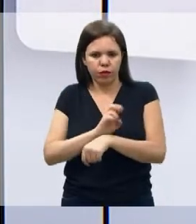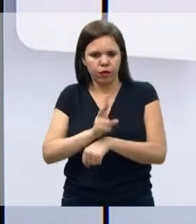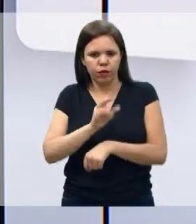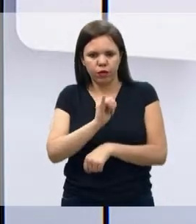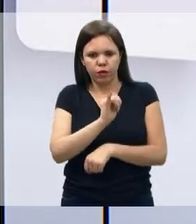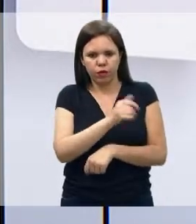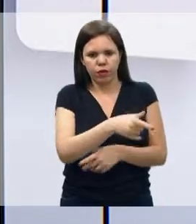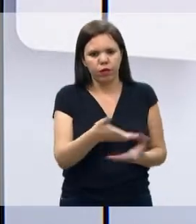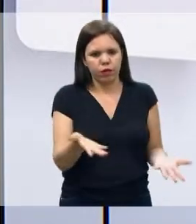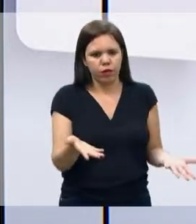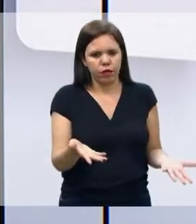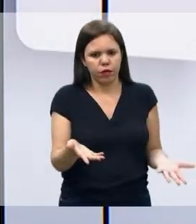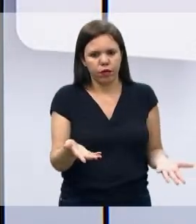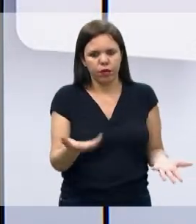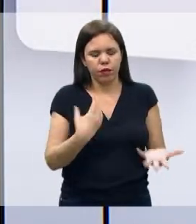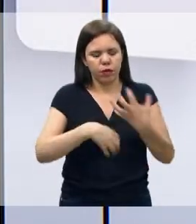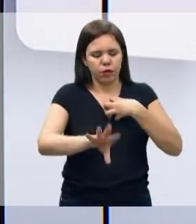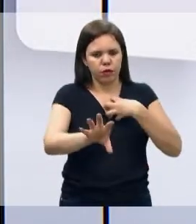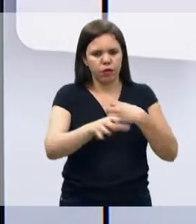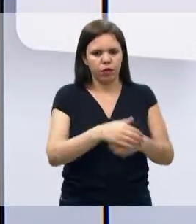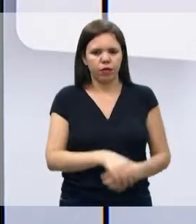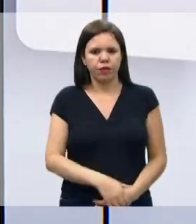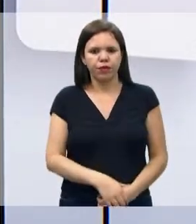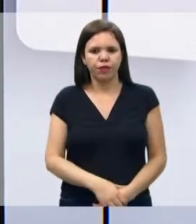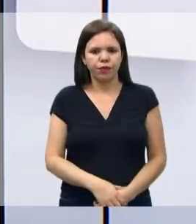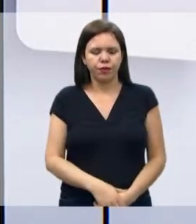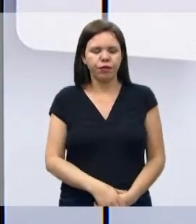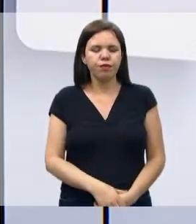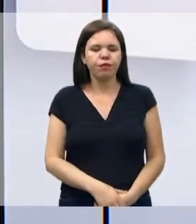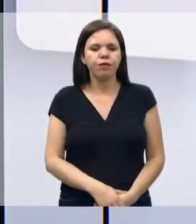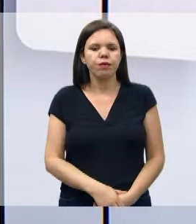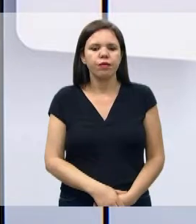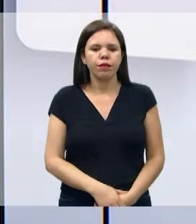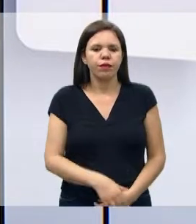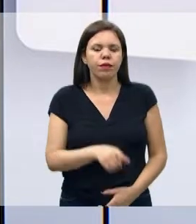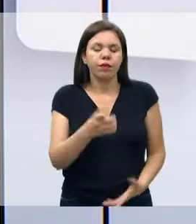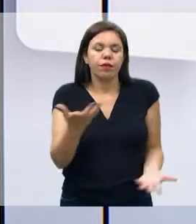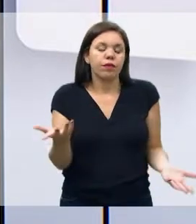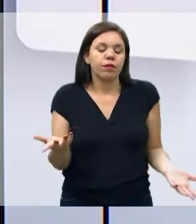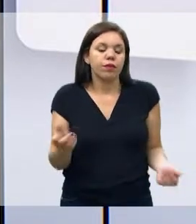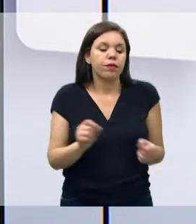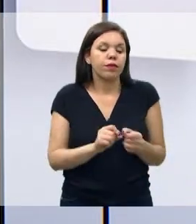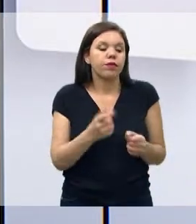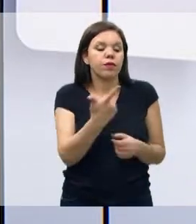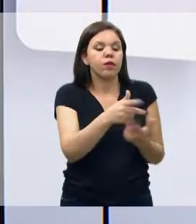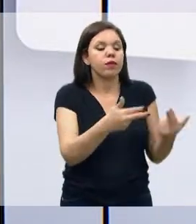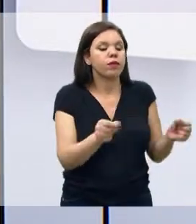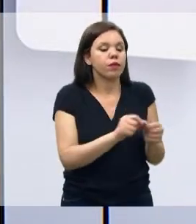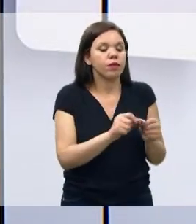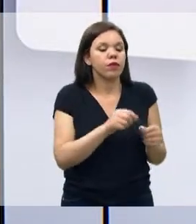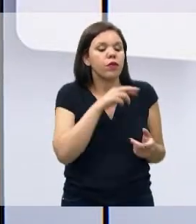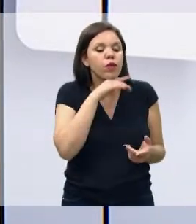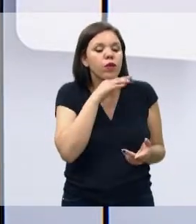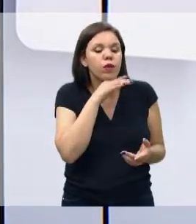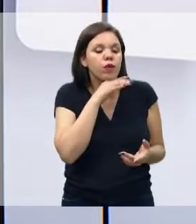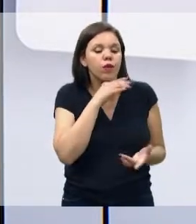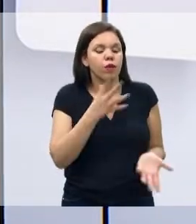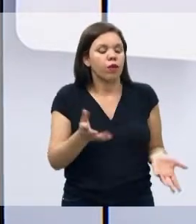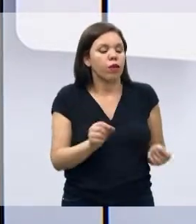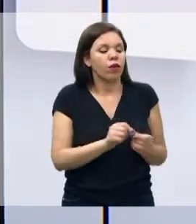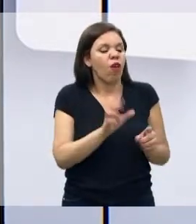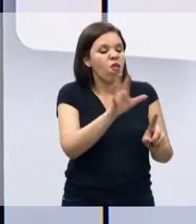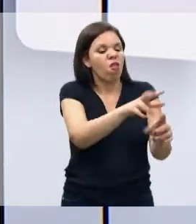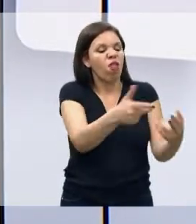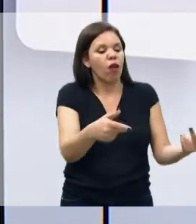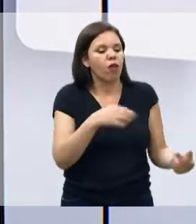sempre se coloque na situação do outro, né? Coloque-se você na posição do outro. Então não faça para o outro aquilo que você não quer que façam